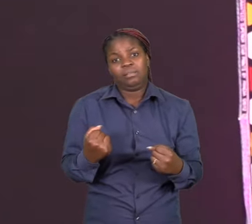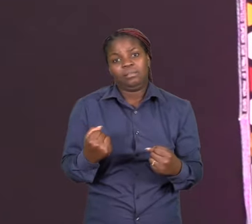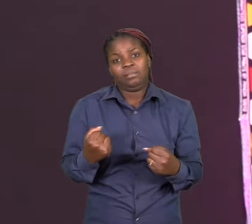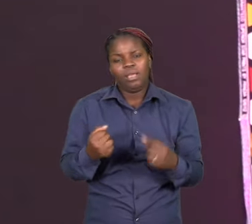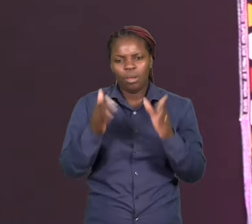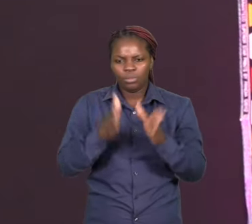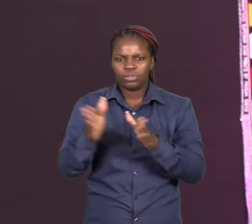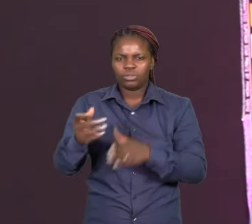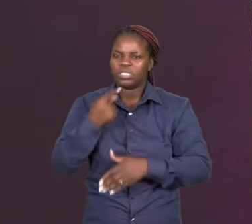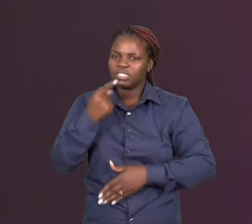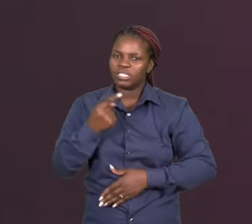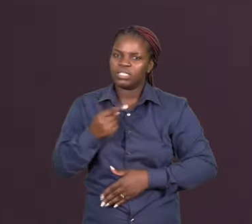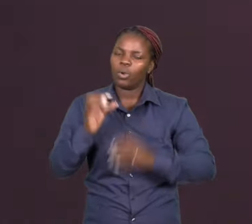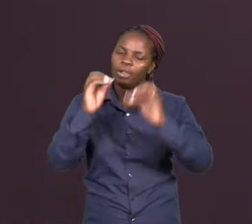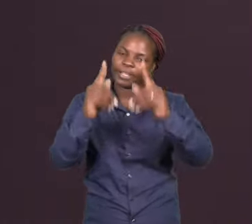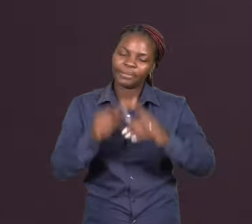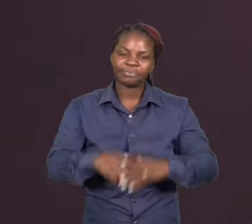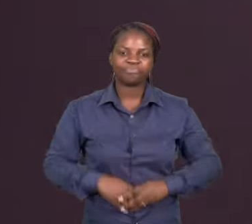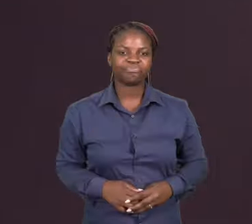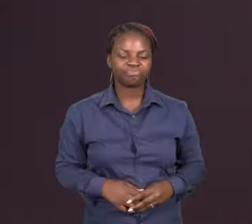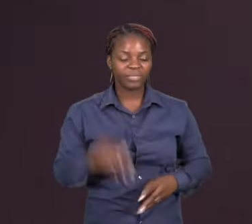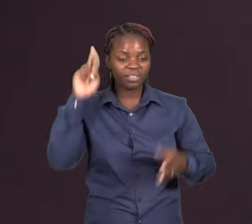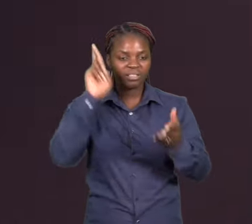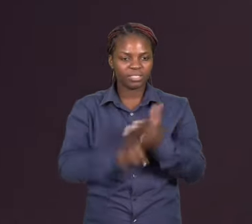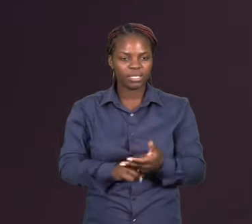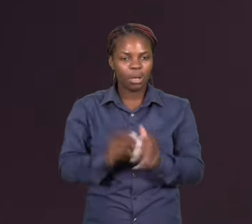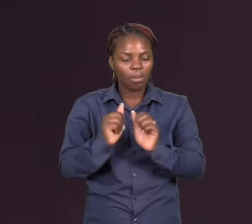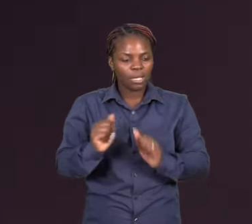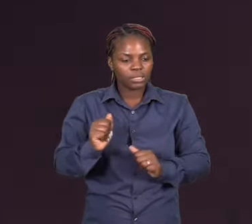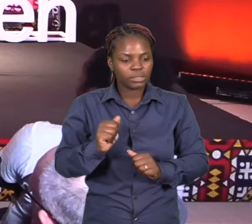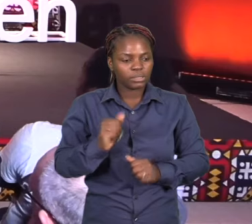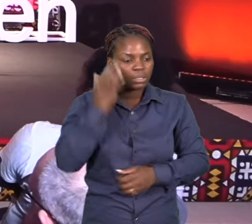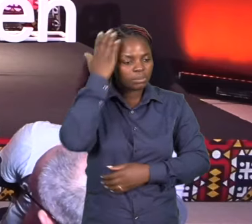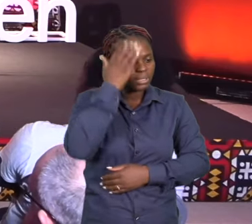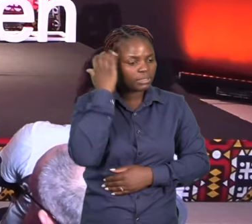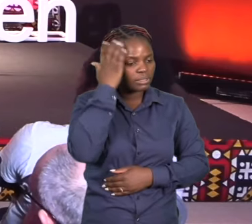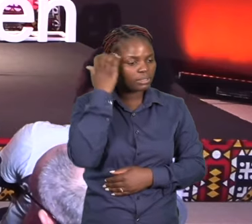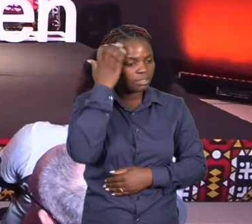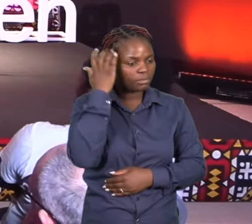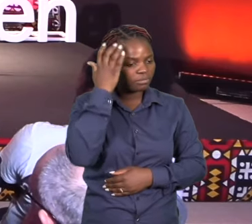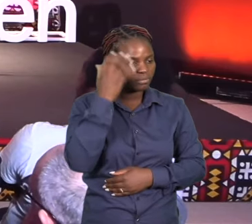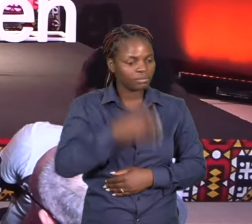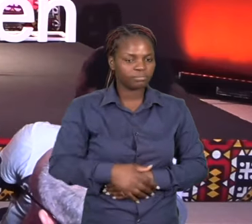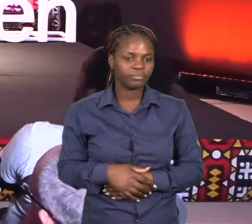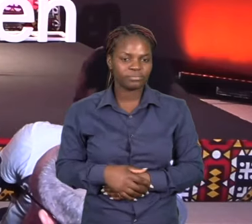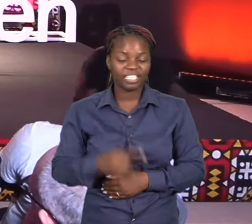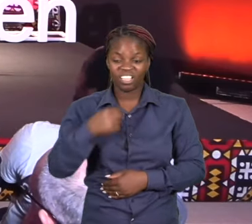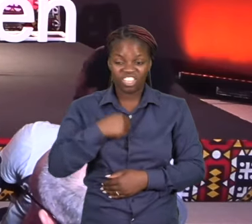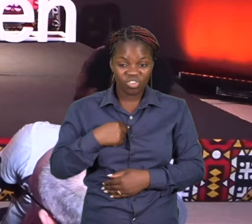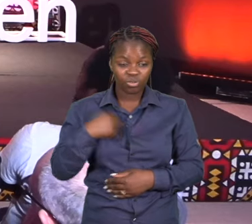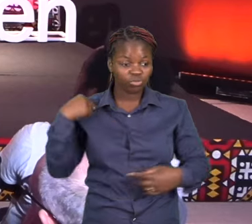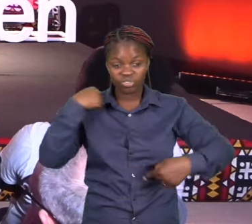tinham razão mas ela só pensava se eu já vivo resistência